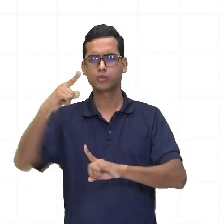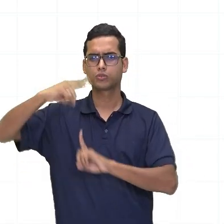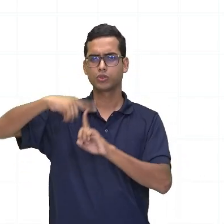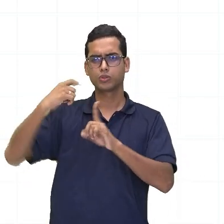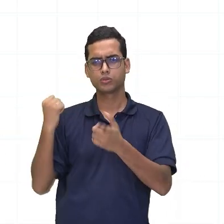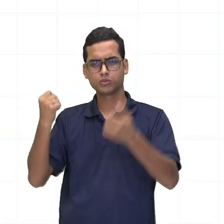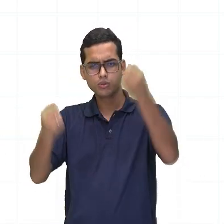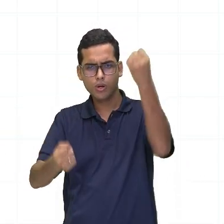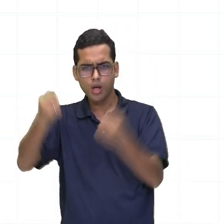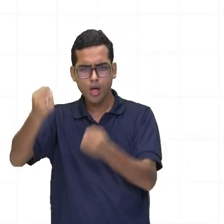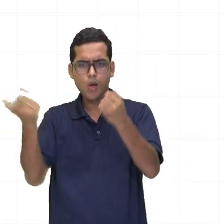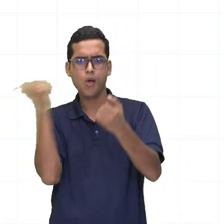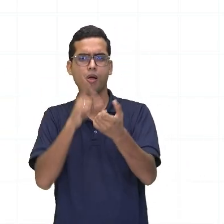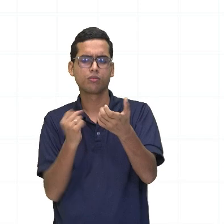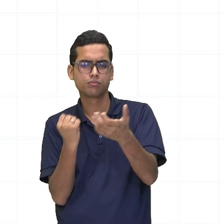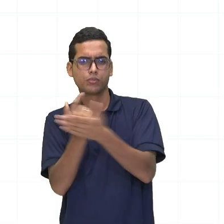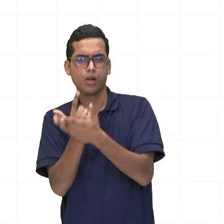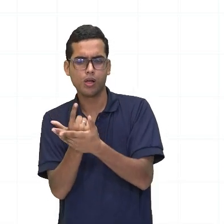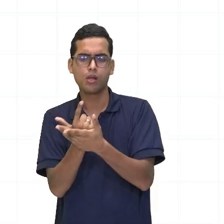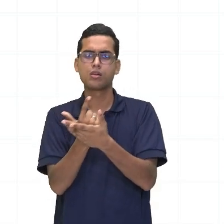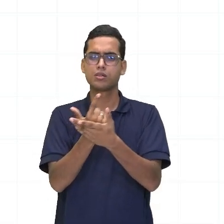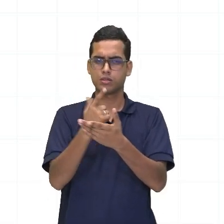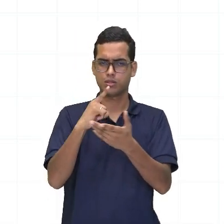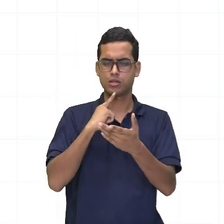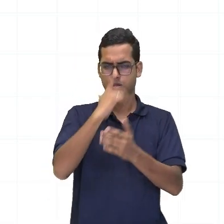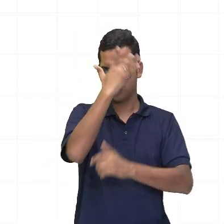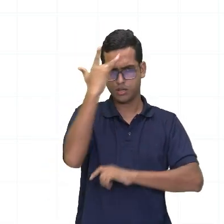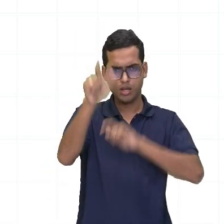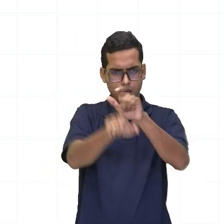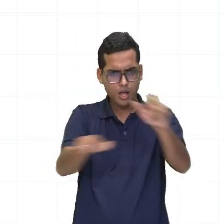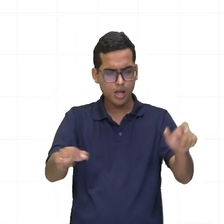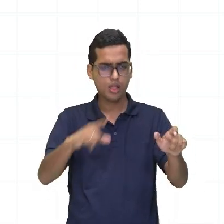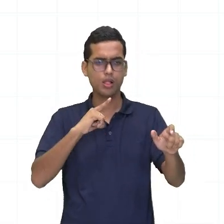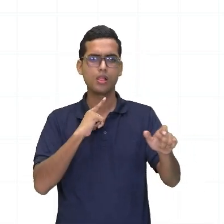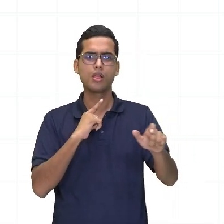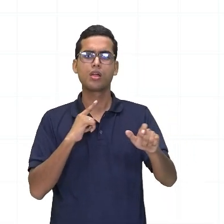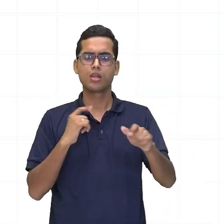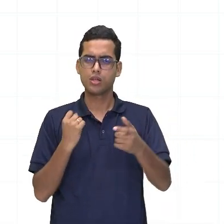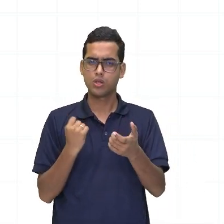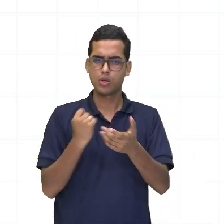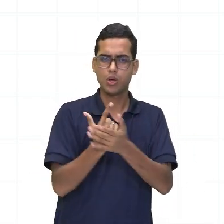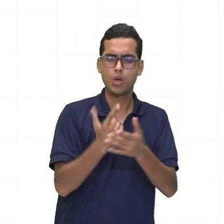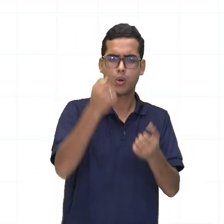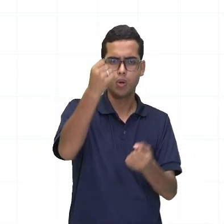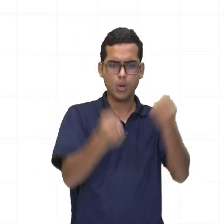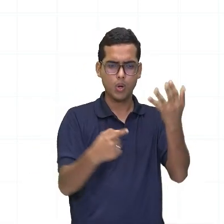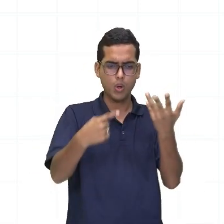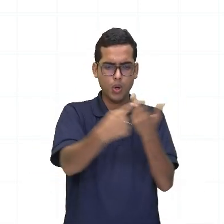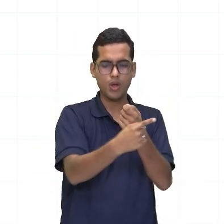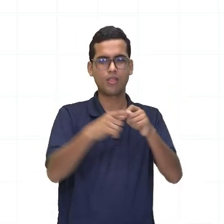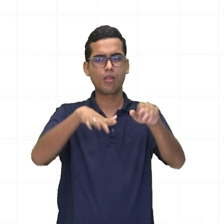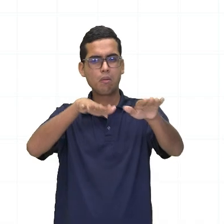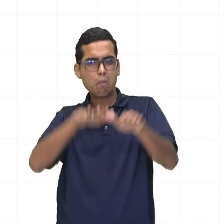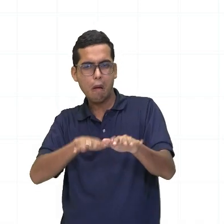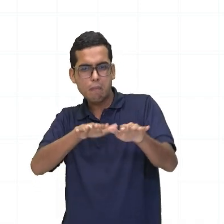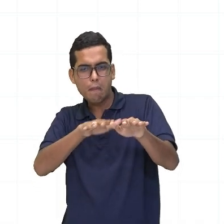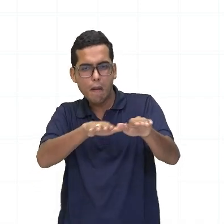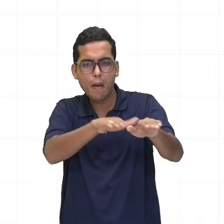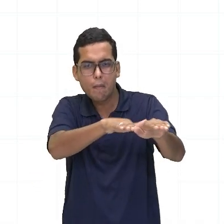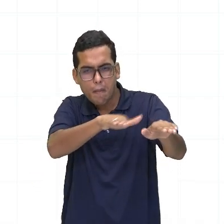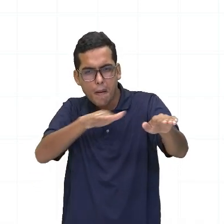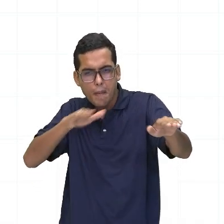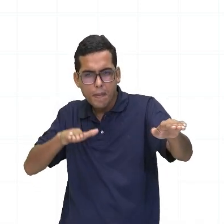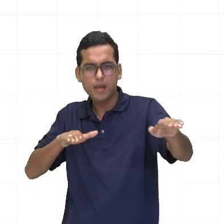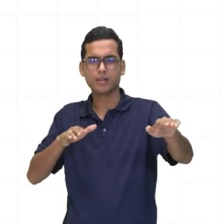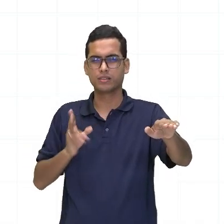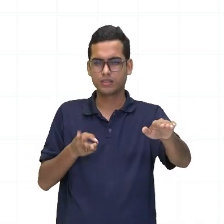cada vez mais alcançada aí, né, a aquisição desses carros, provocam engarrafamentos intermináveis, né? Imagina